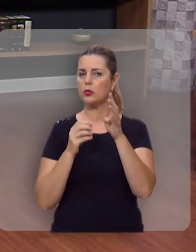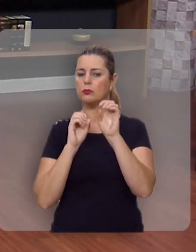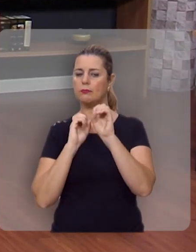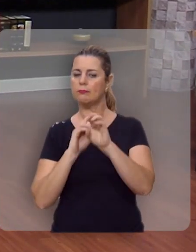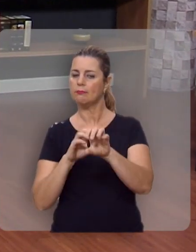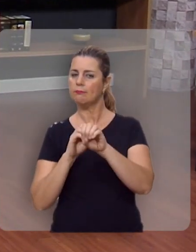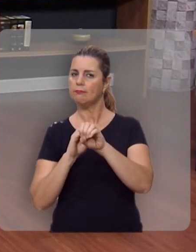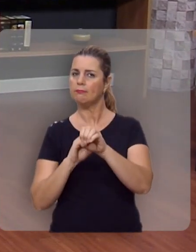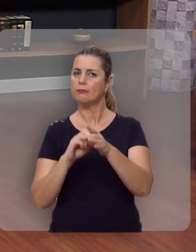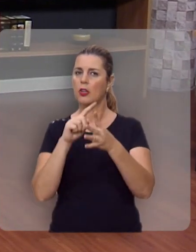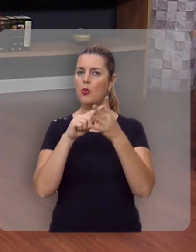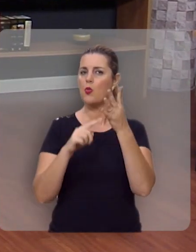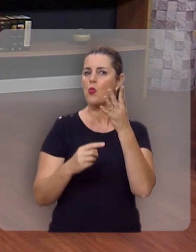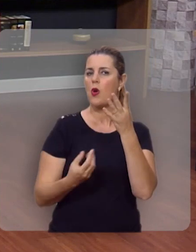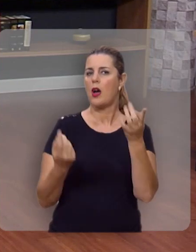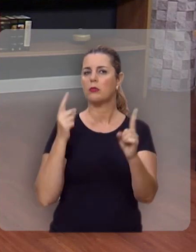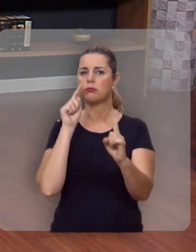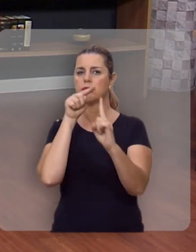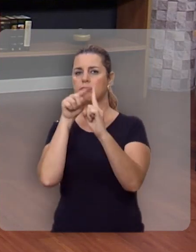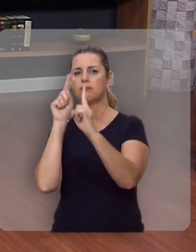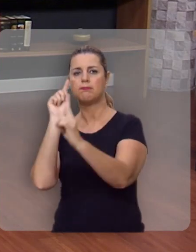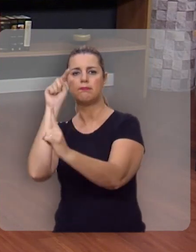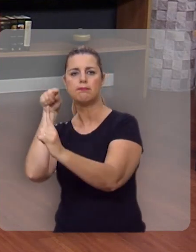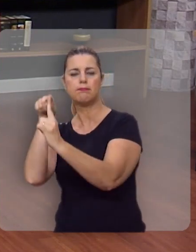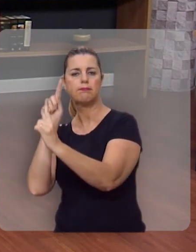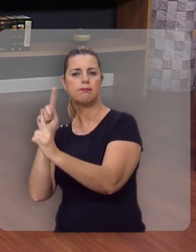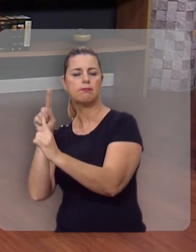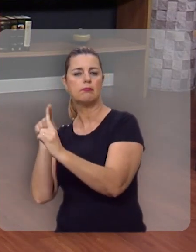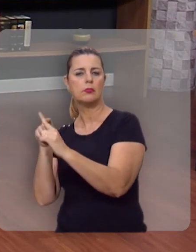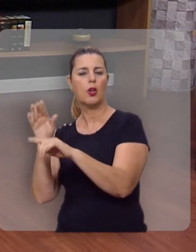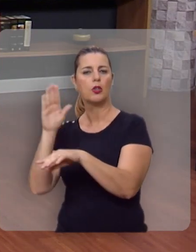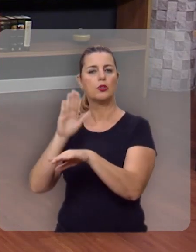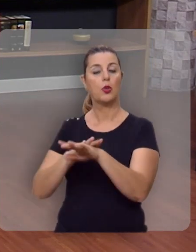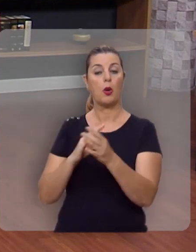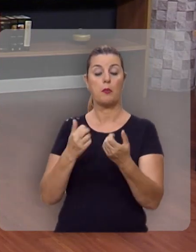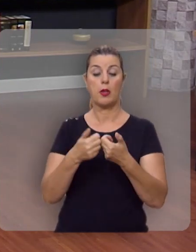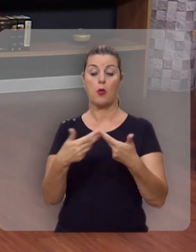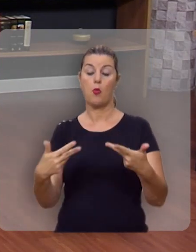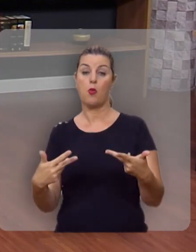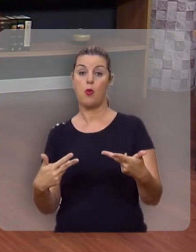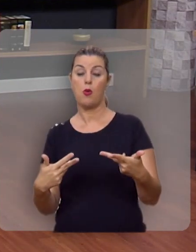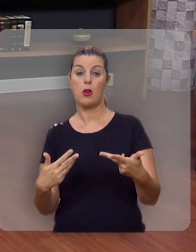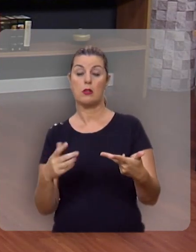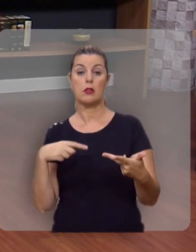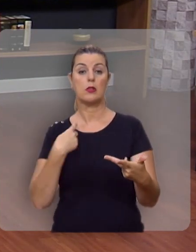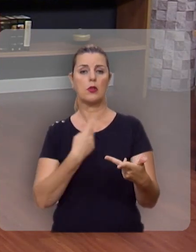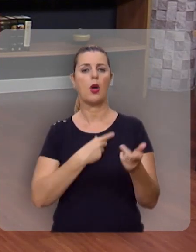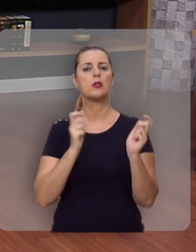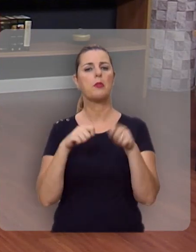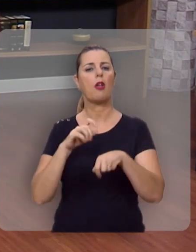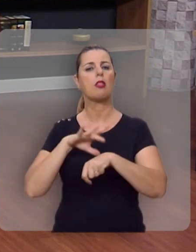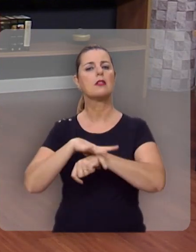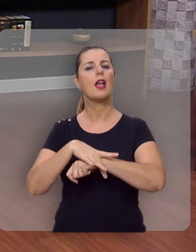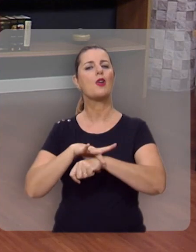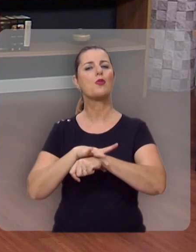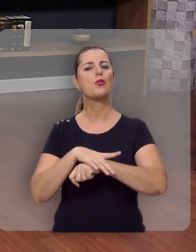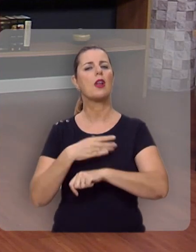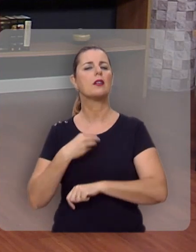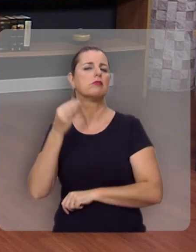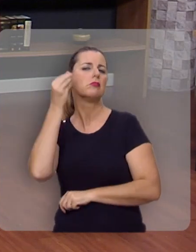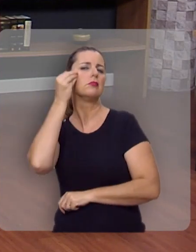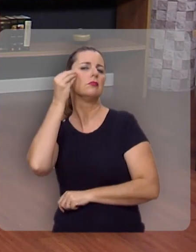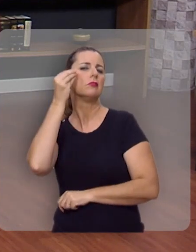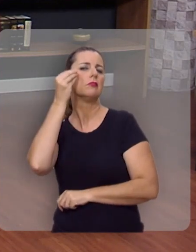caminhos, 4 pistas, mediante as quais nós poderemos ter segurança